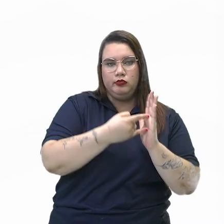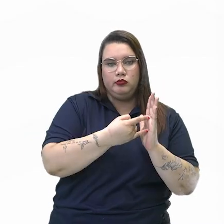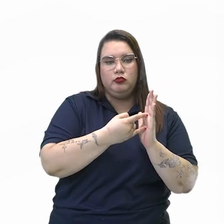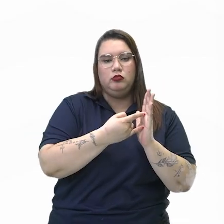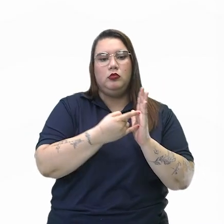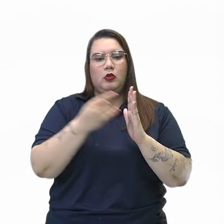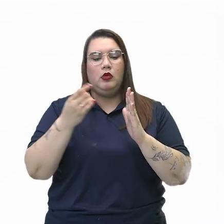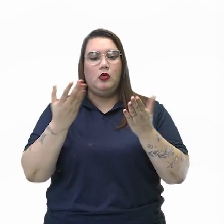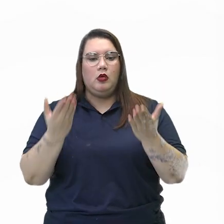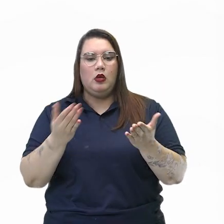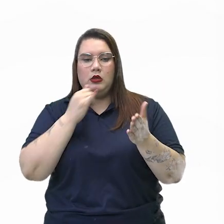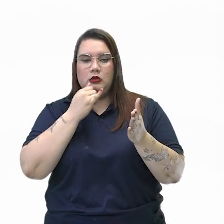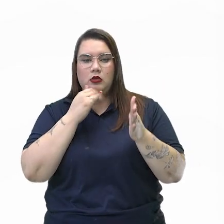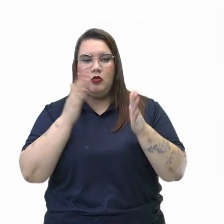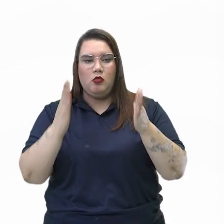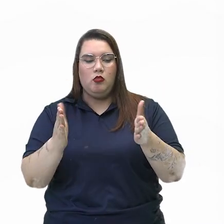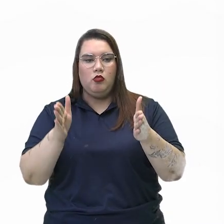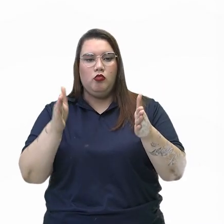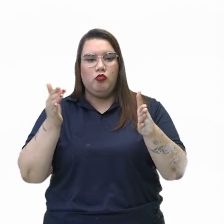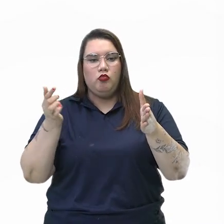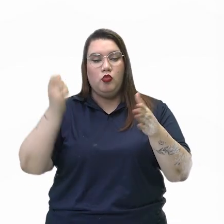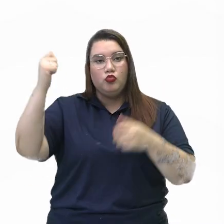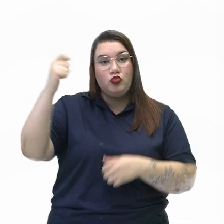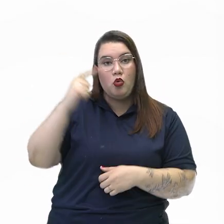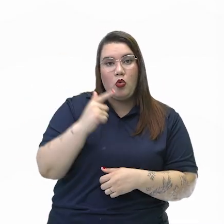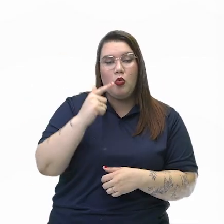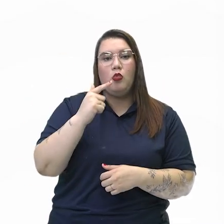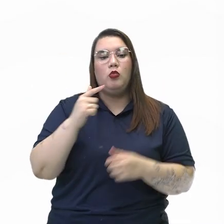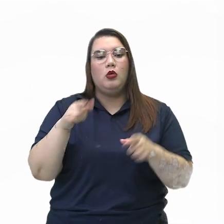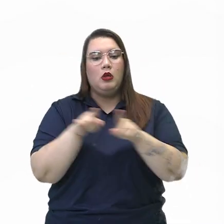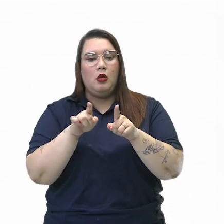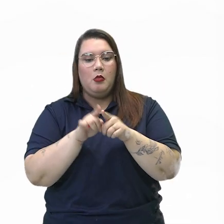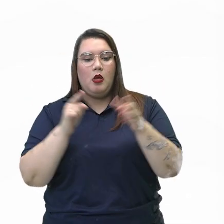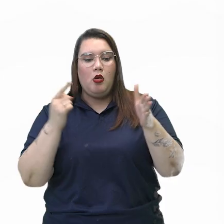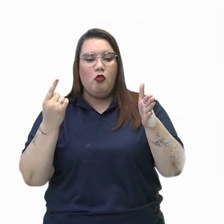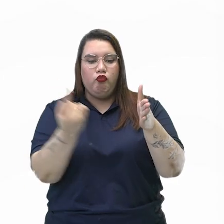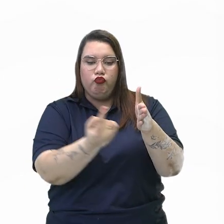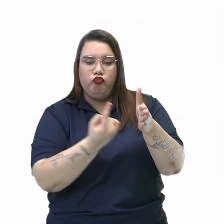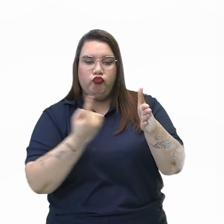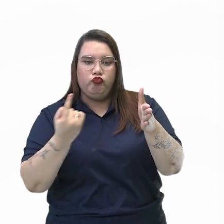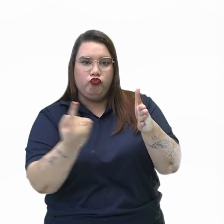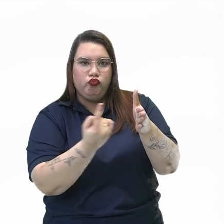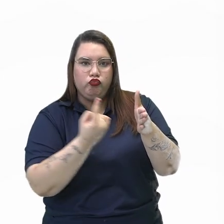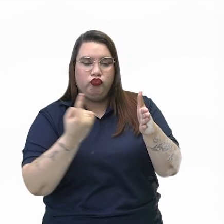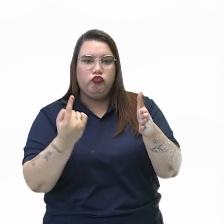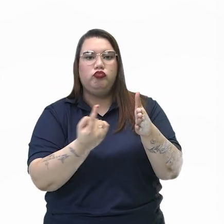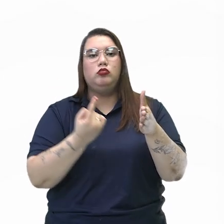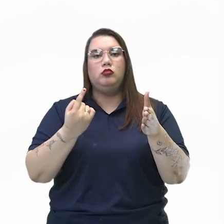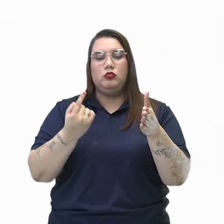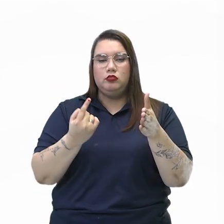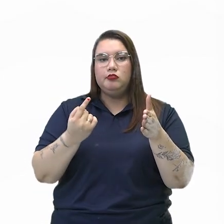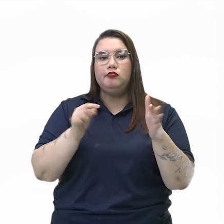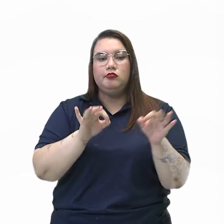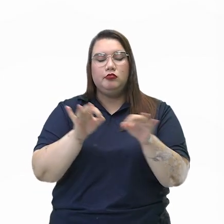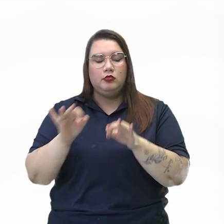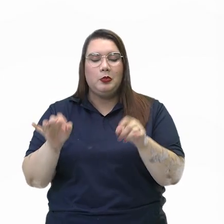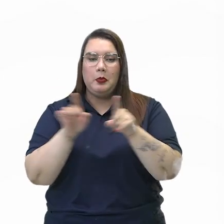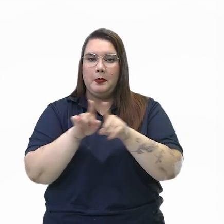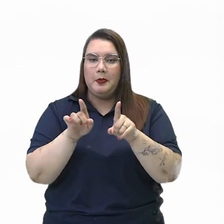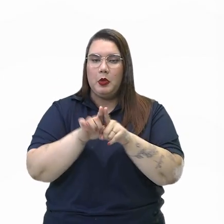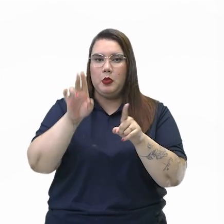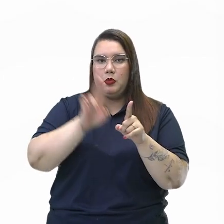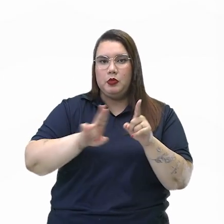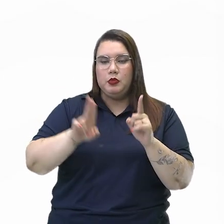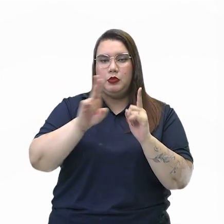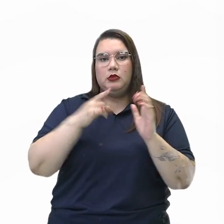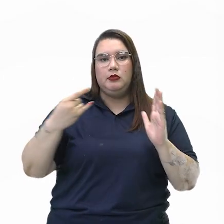de calor, nós temos aí o Sol, por exemplo, um forno de micro-ondas também que utiliza ondas eletromagnéticas para aquecer os